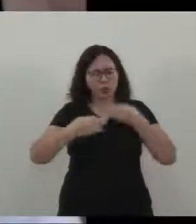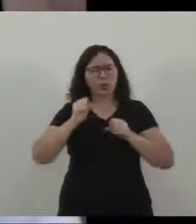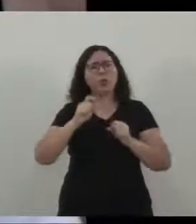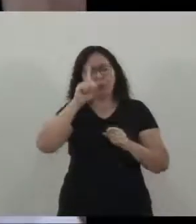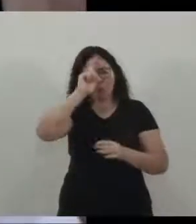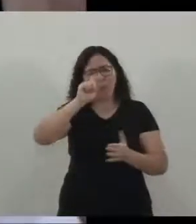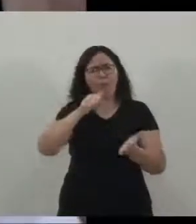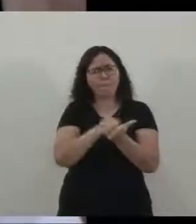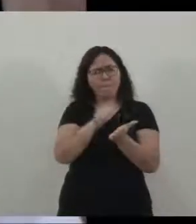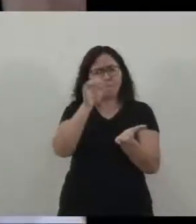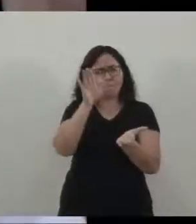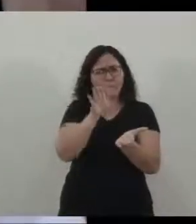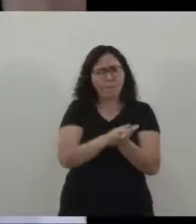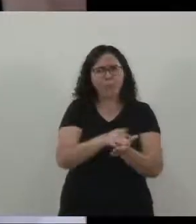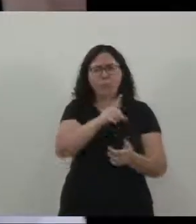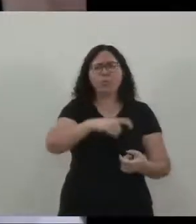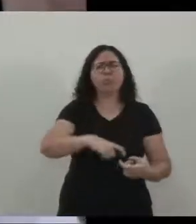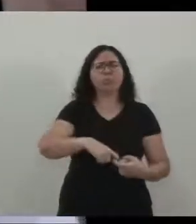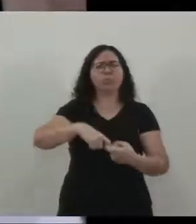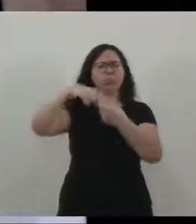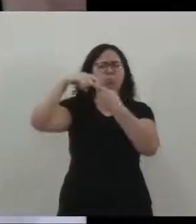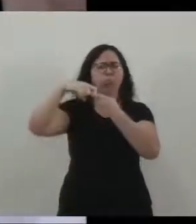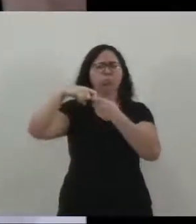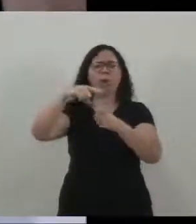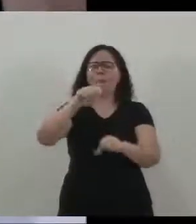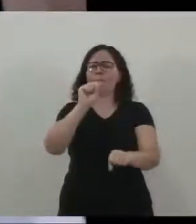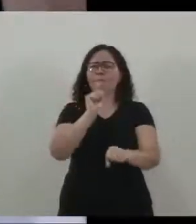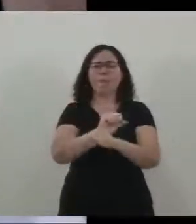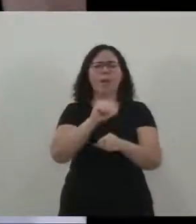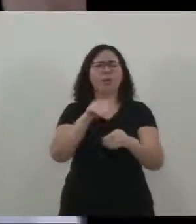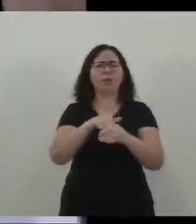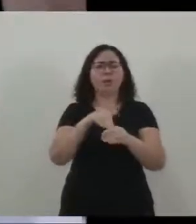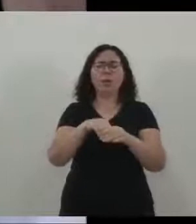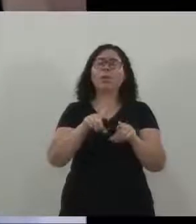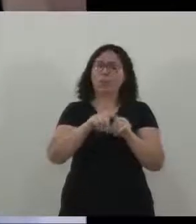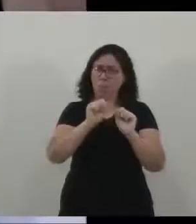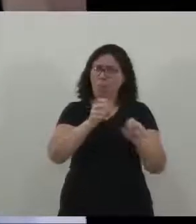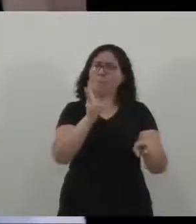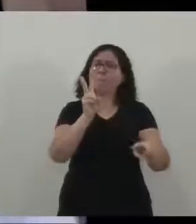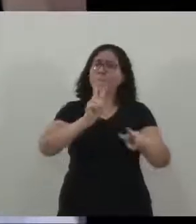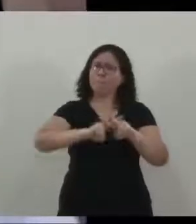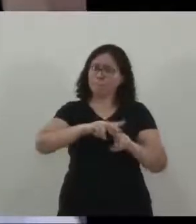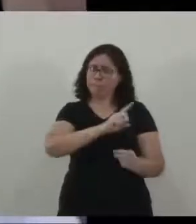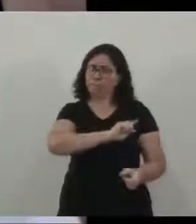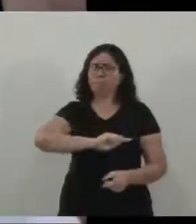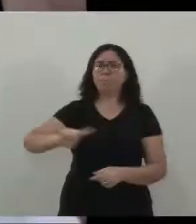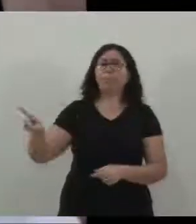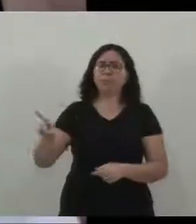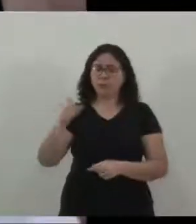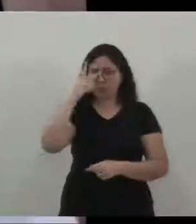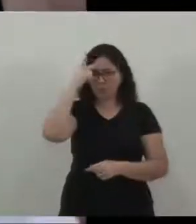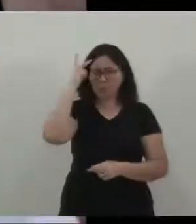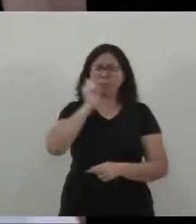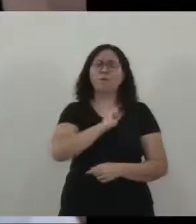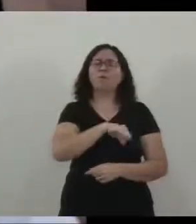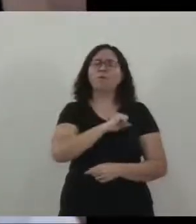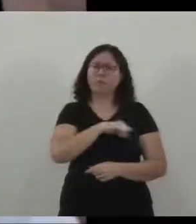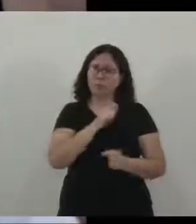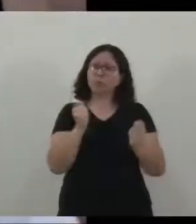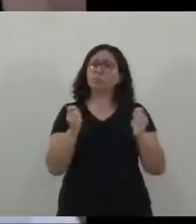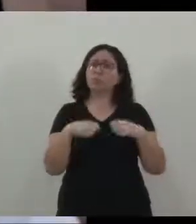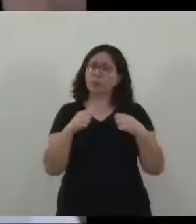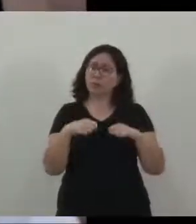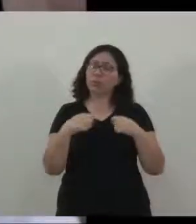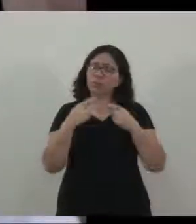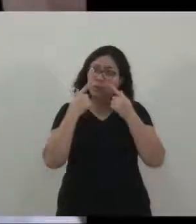multa, pode cassar a candidatura e pode, inclusive, determinar a prisão dos malfeitores, né? Então, é sempre bom a